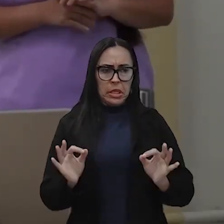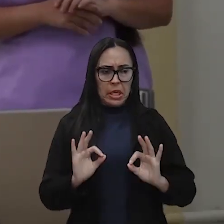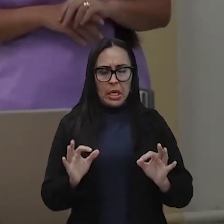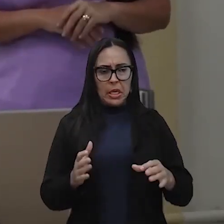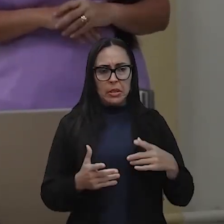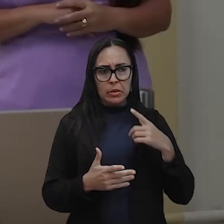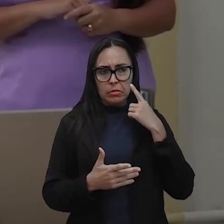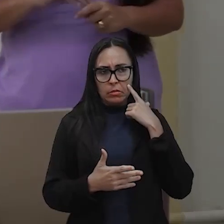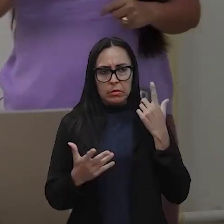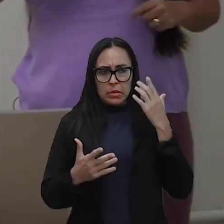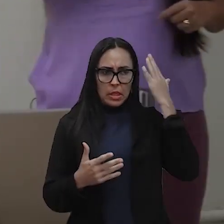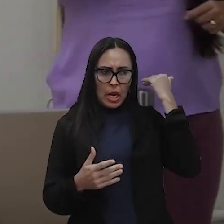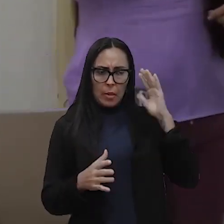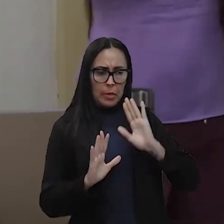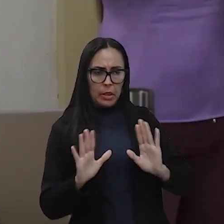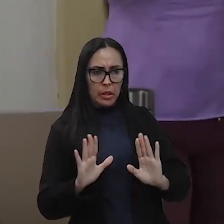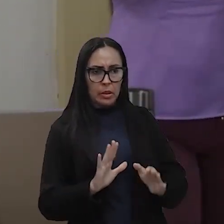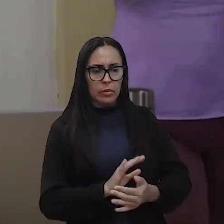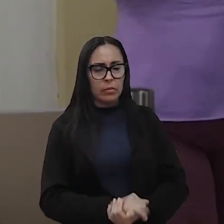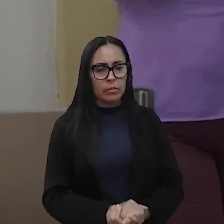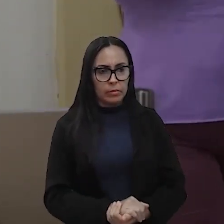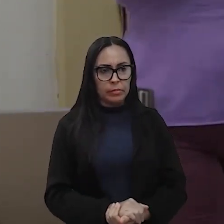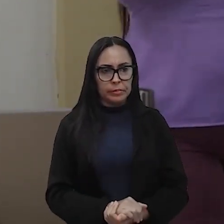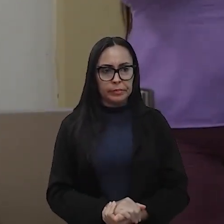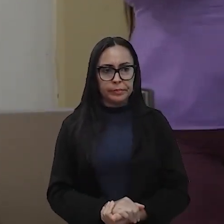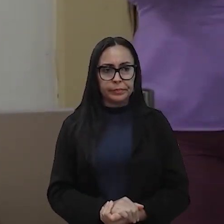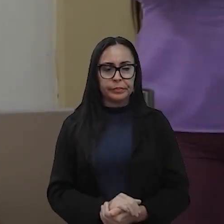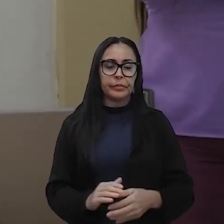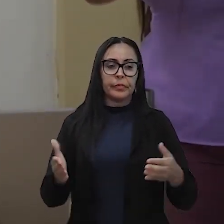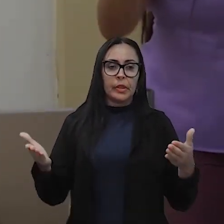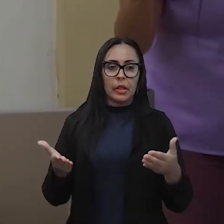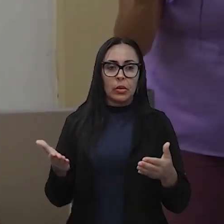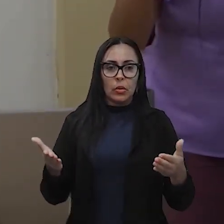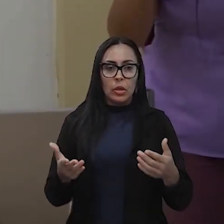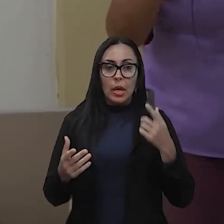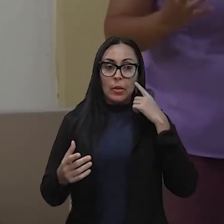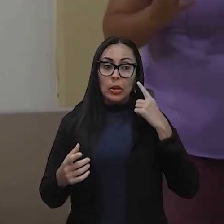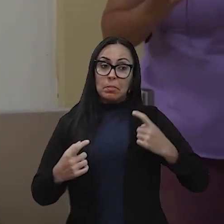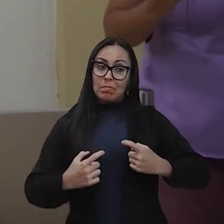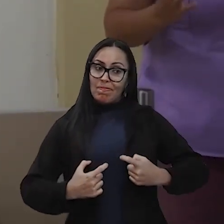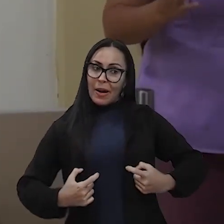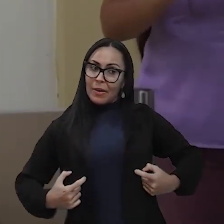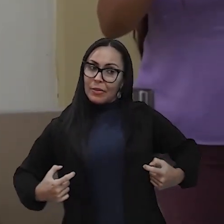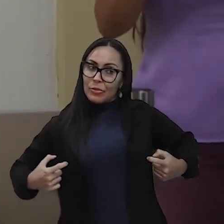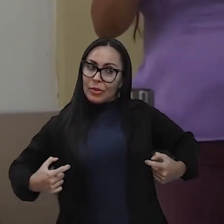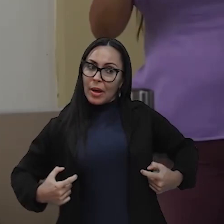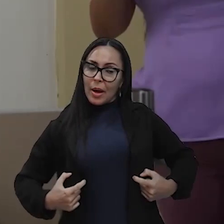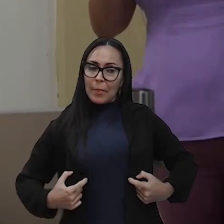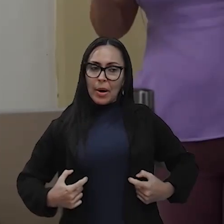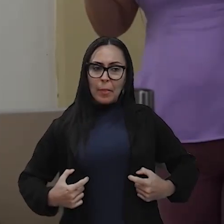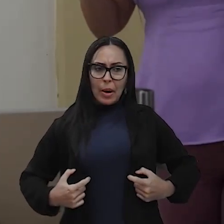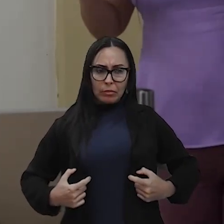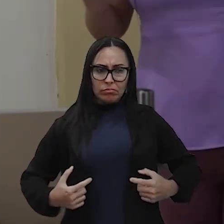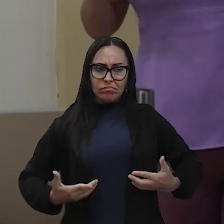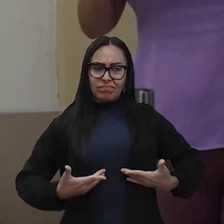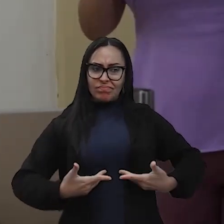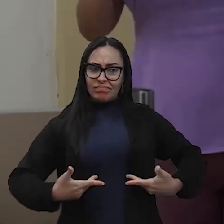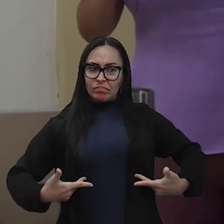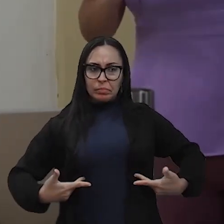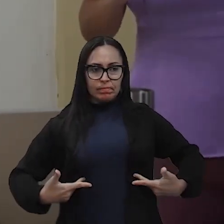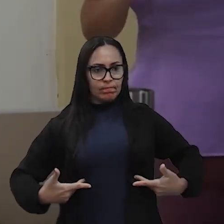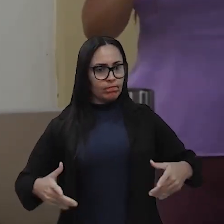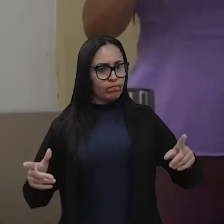gerar outros processos. Agora, embaixo da mama, gente, não é local